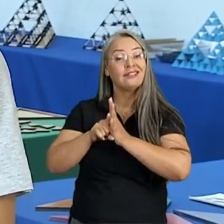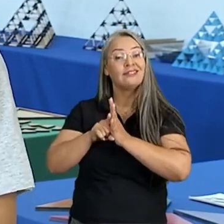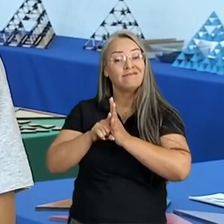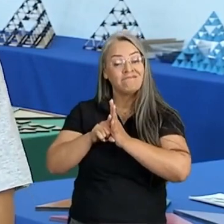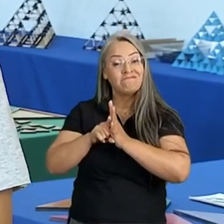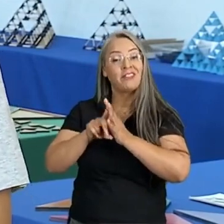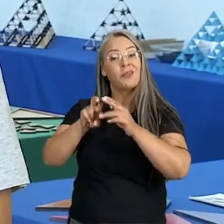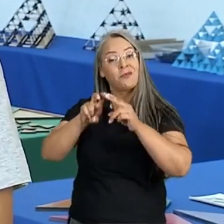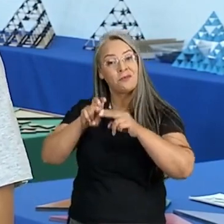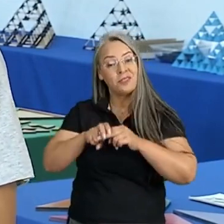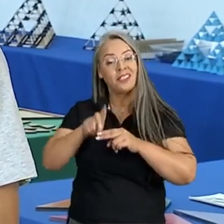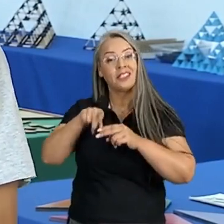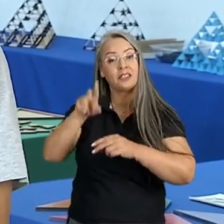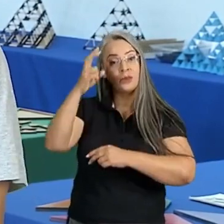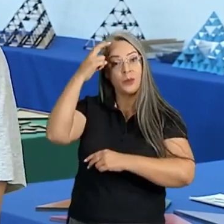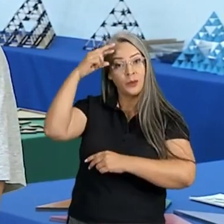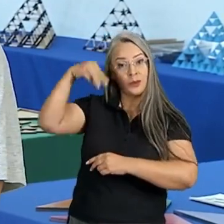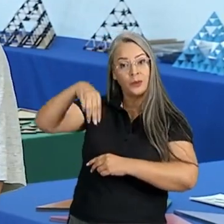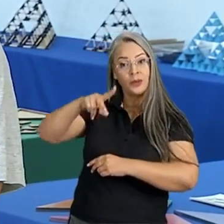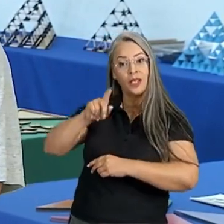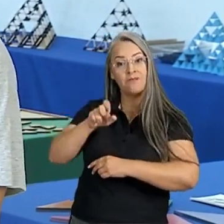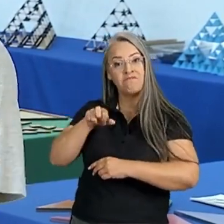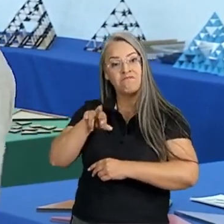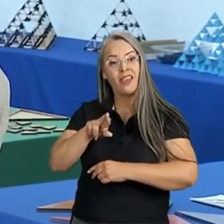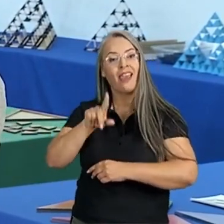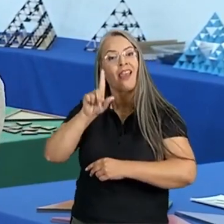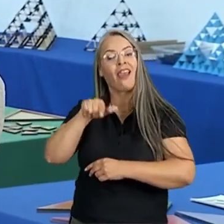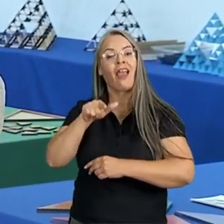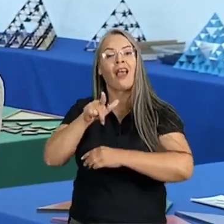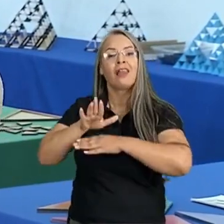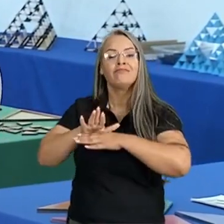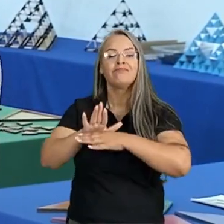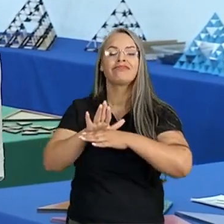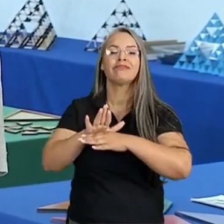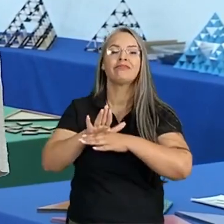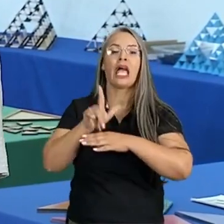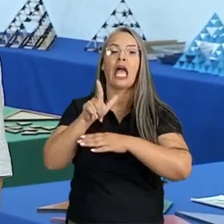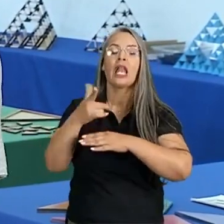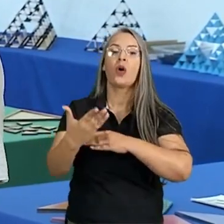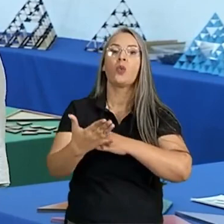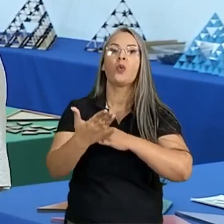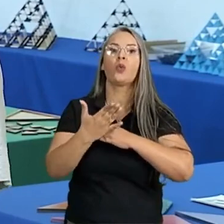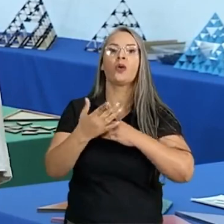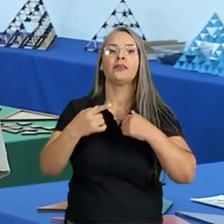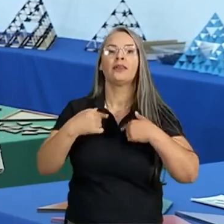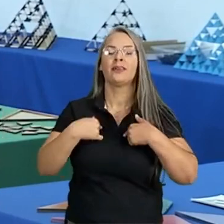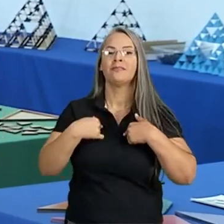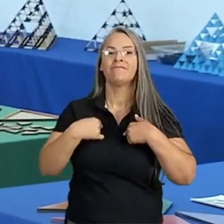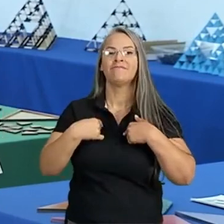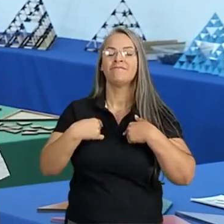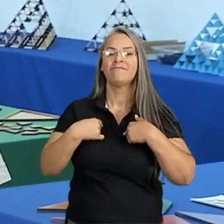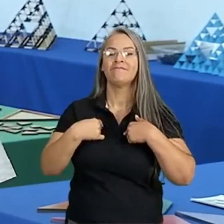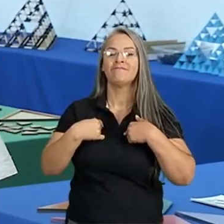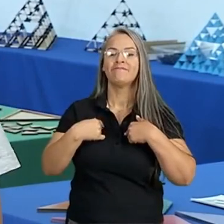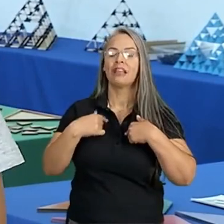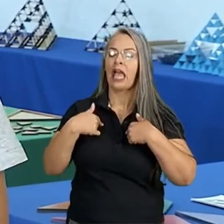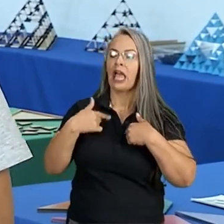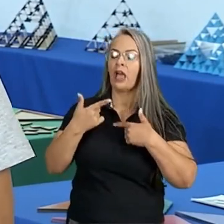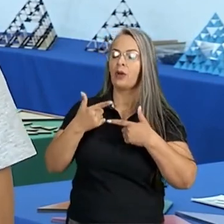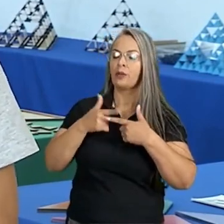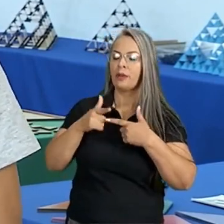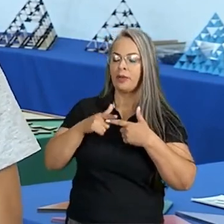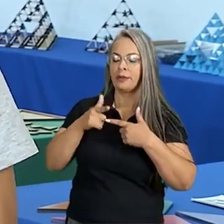procuro na solução e o que a vantagem na cultura meio que eu posso fazer pro outro tipo fala vai ser solucionar o meu